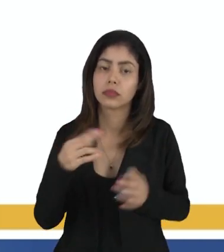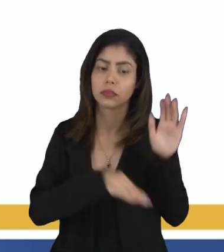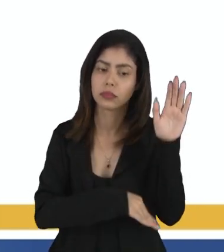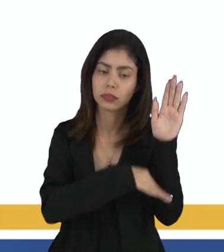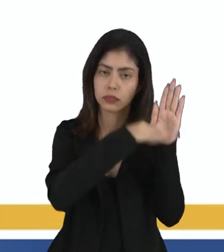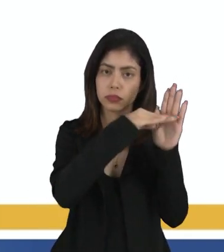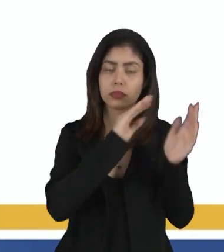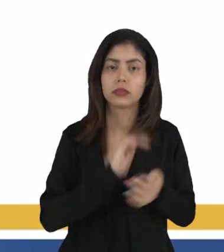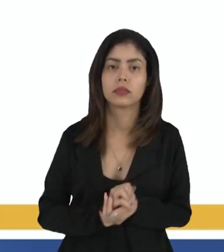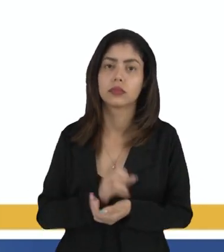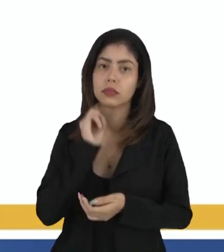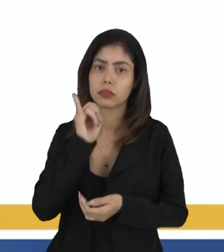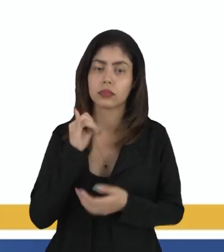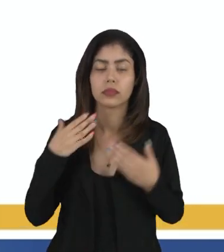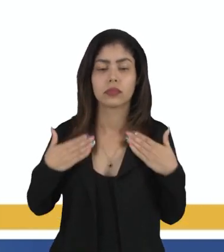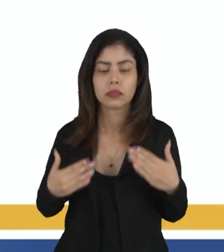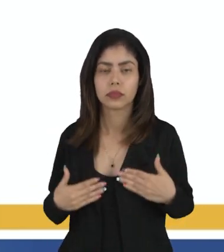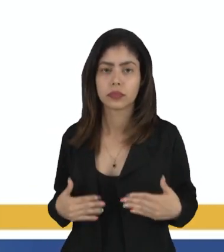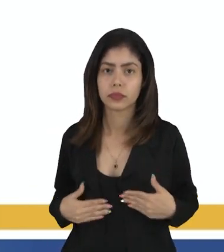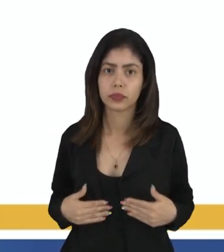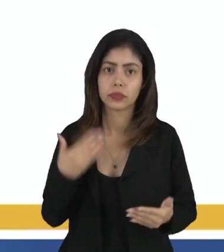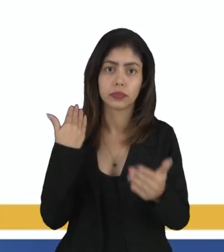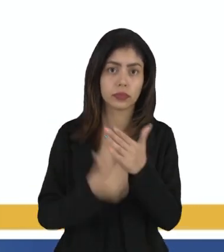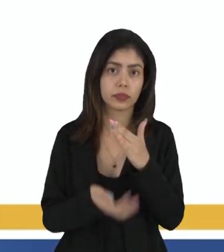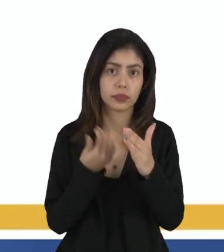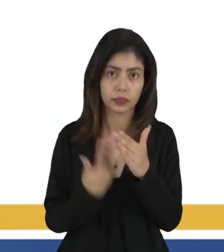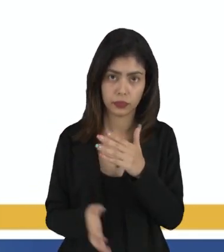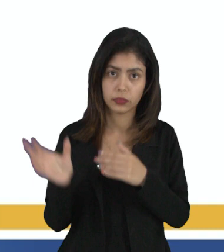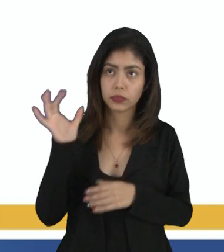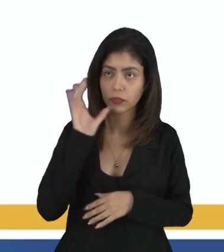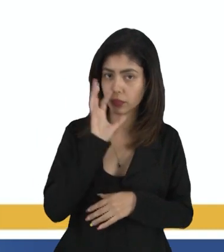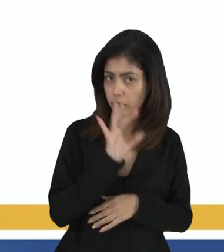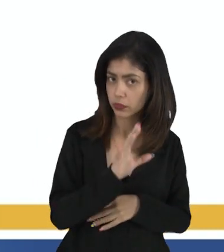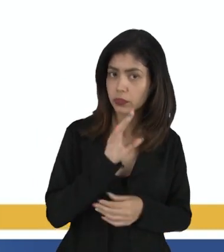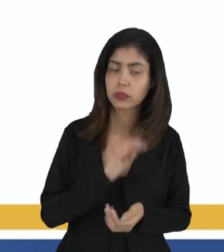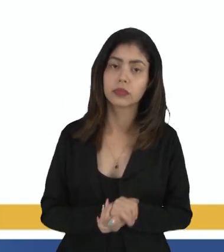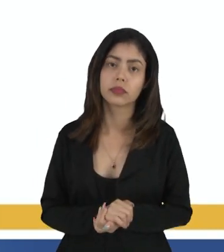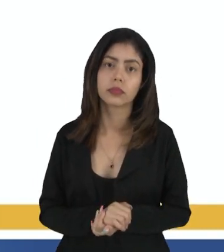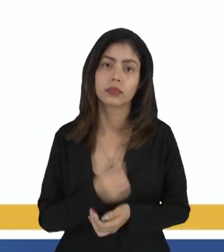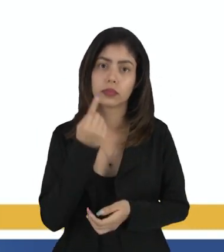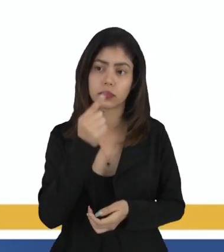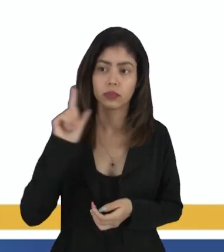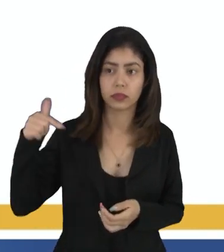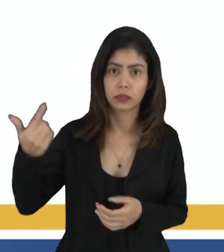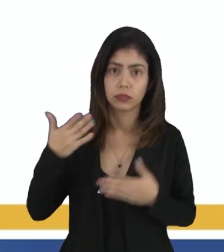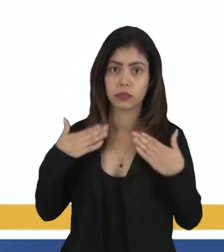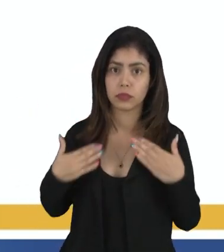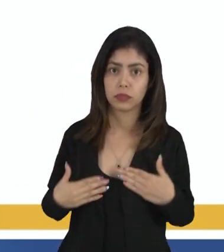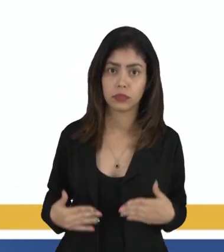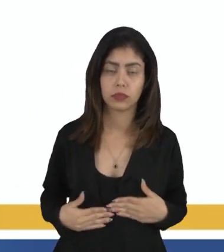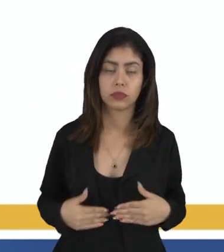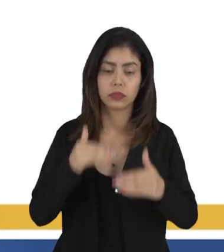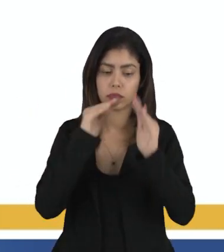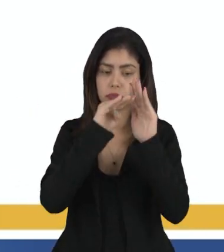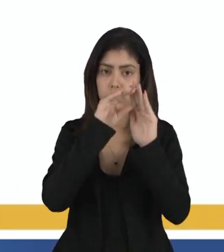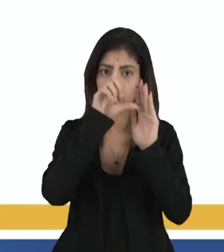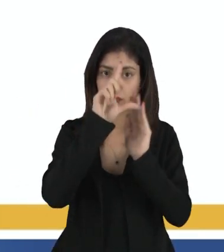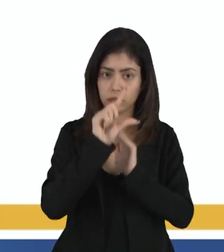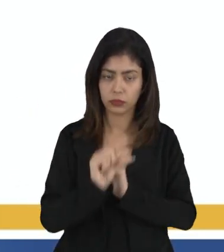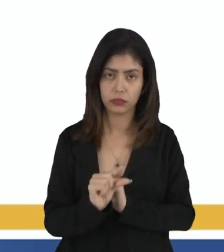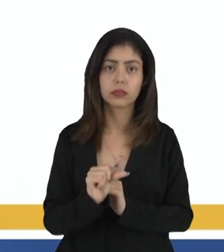temperatura. Ou seja, se o corpo ele perde calor, ou seja, ele cede calor para um outro corpo, sua temperatura está